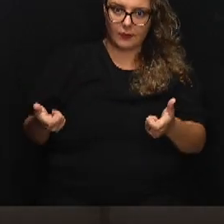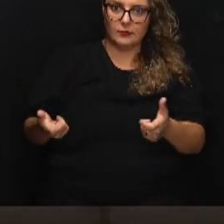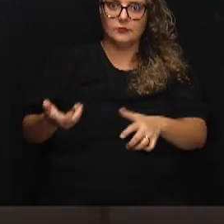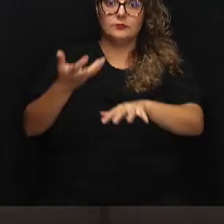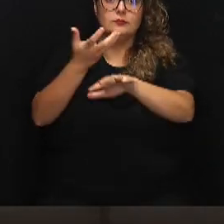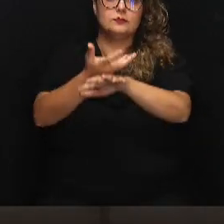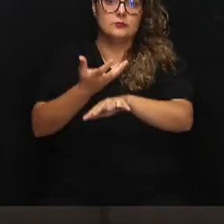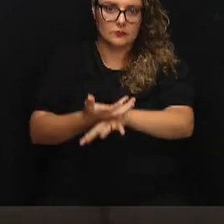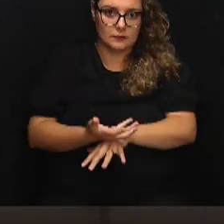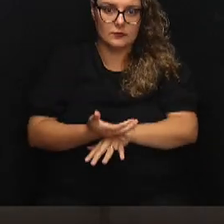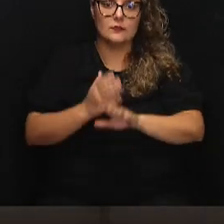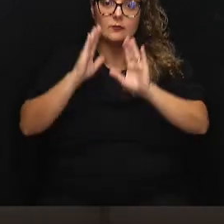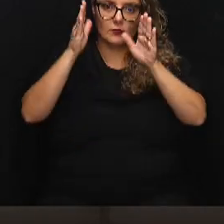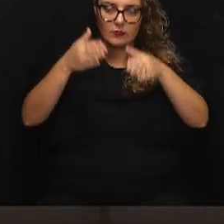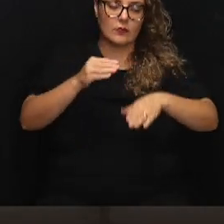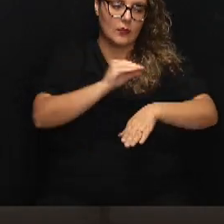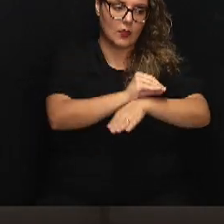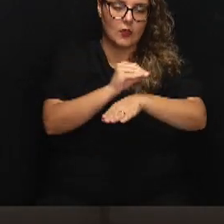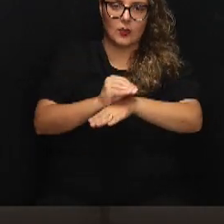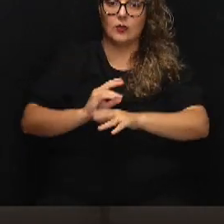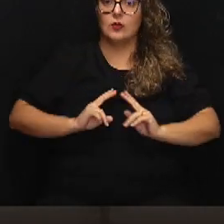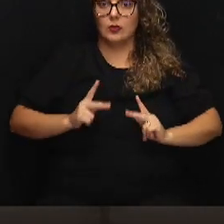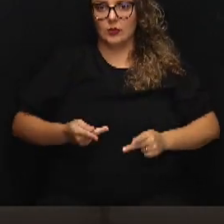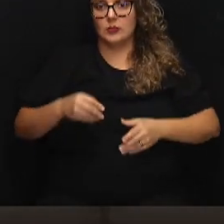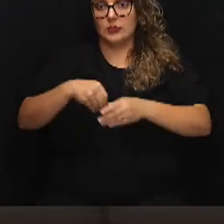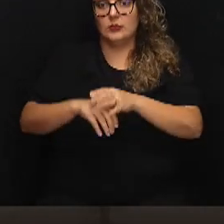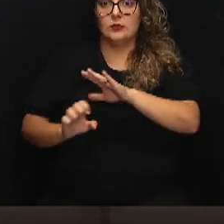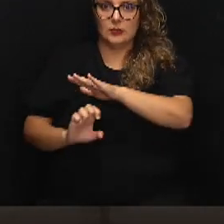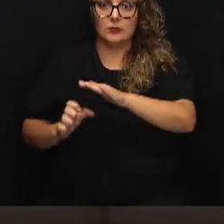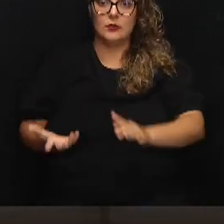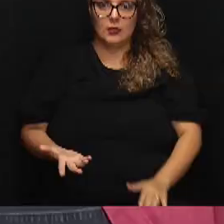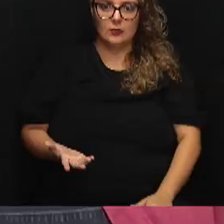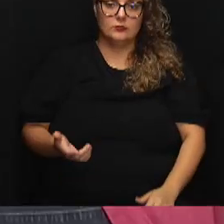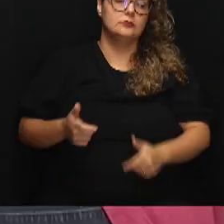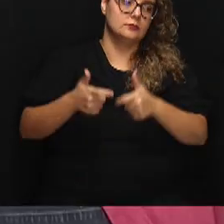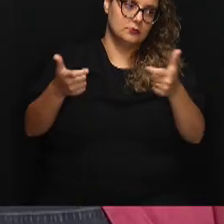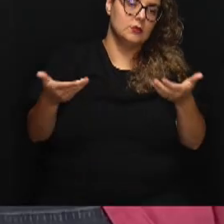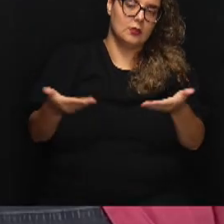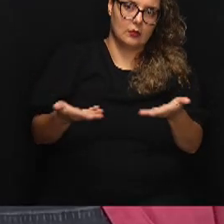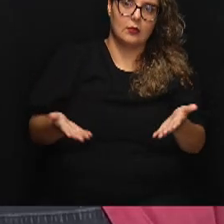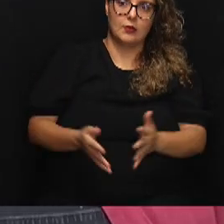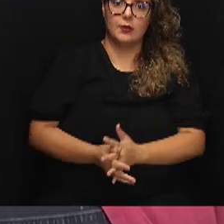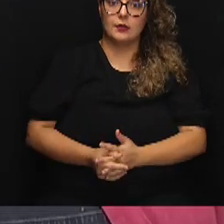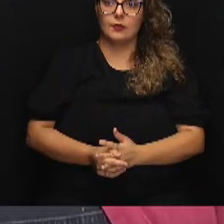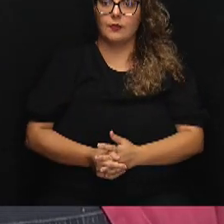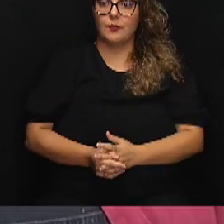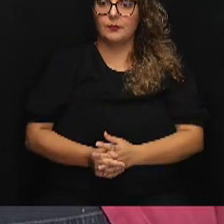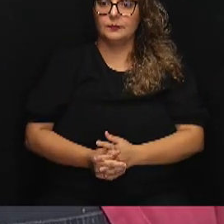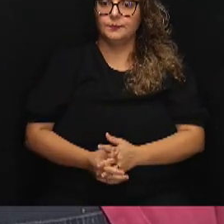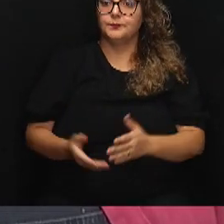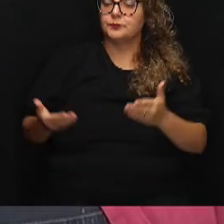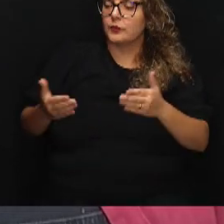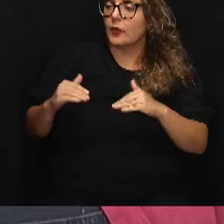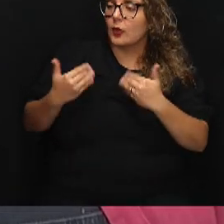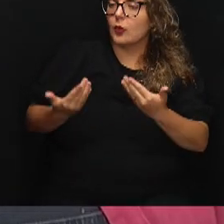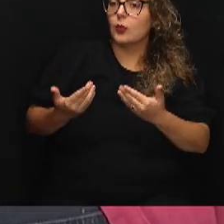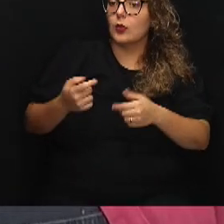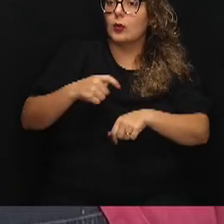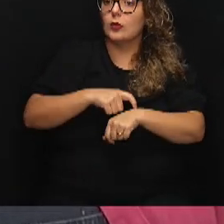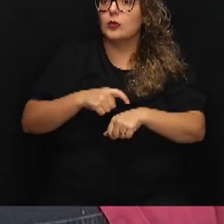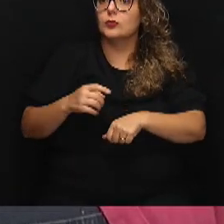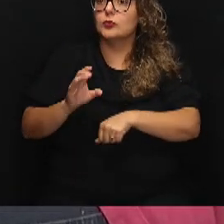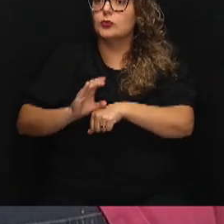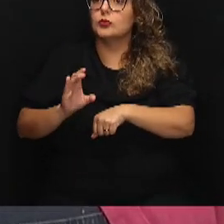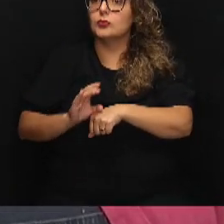são voltadas para esse cuidado do ser humano mesmo na empresa, que é o que está em alta agora, né? Hoje, qual é a durabilidade do